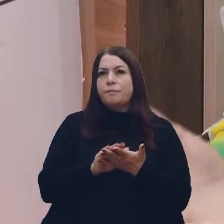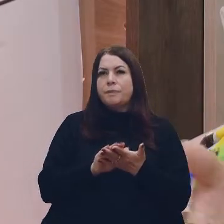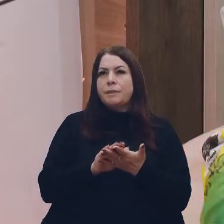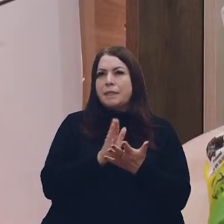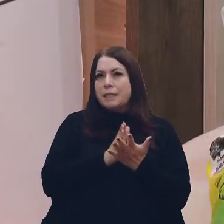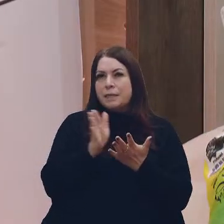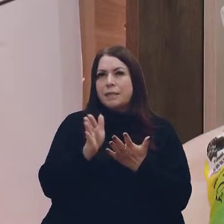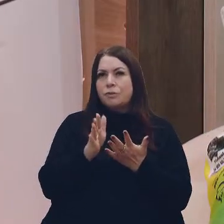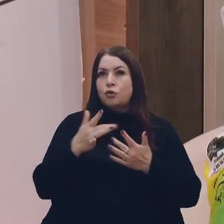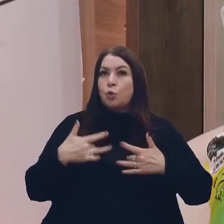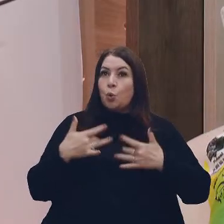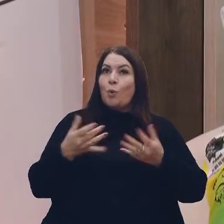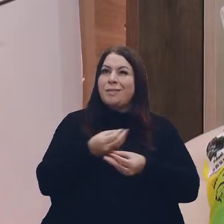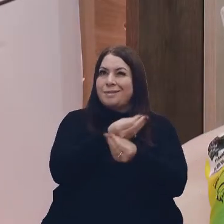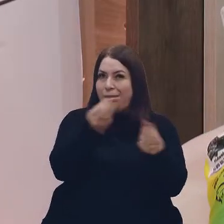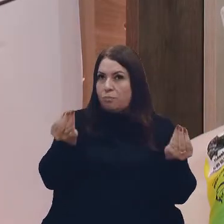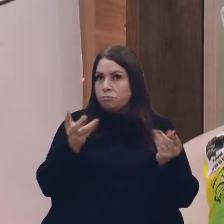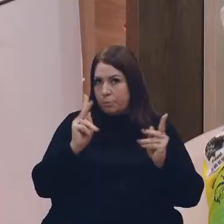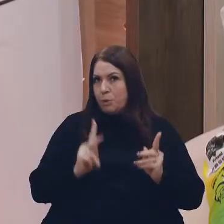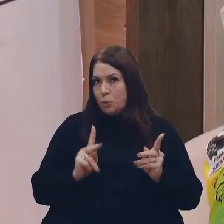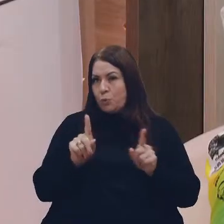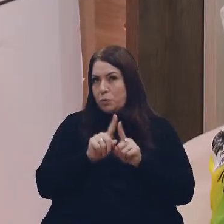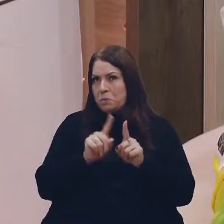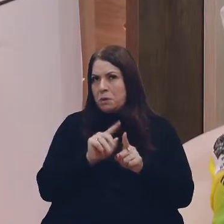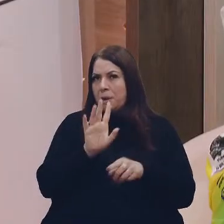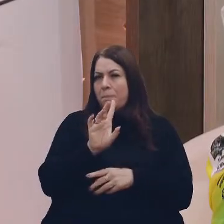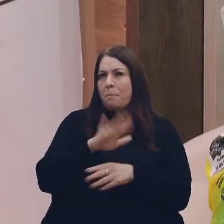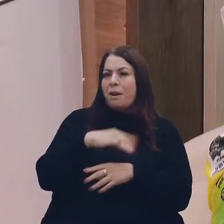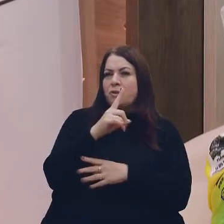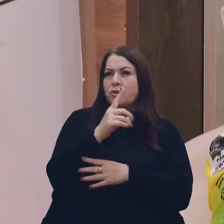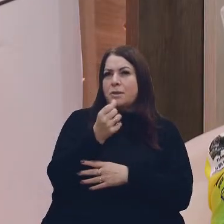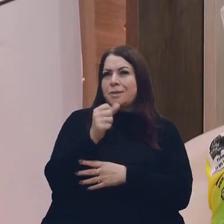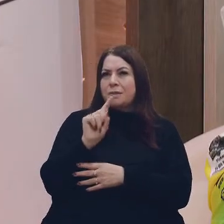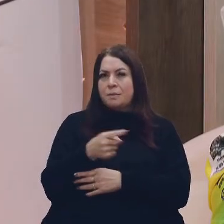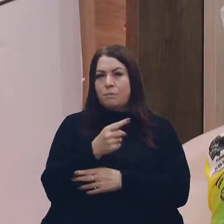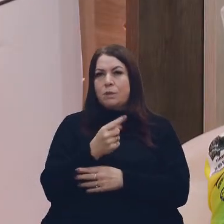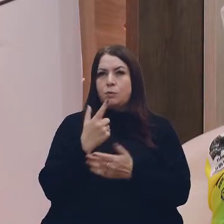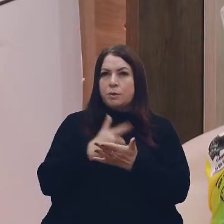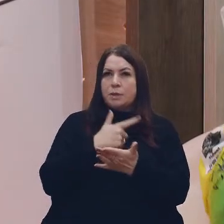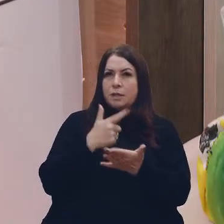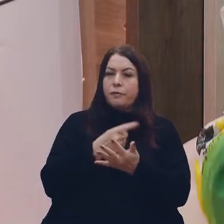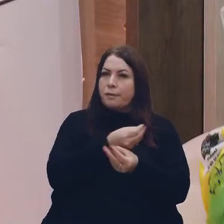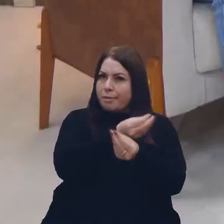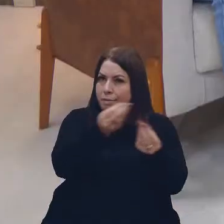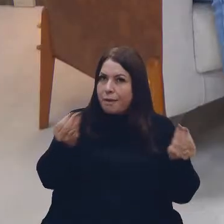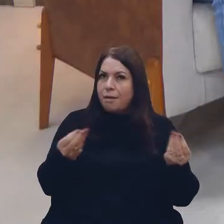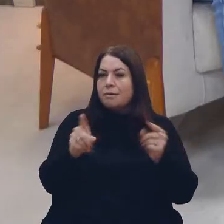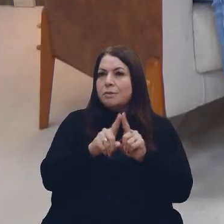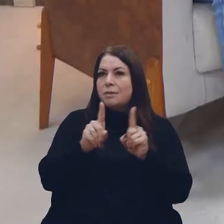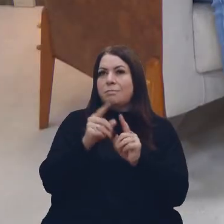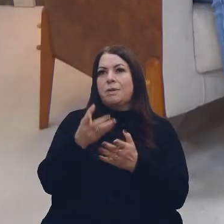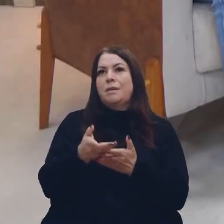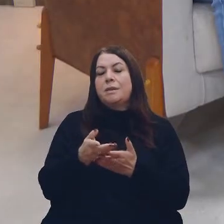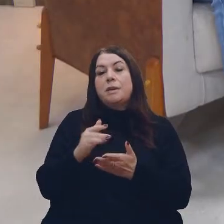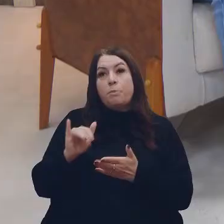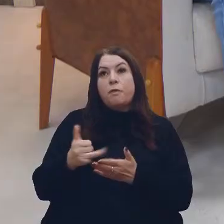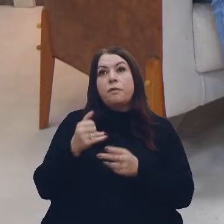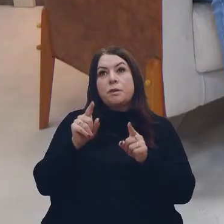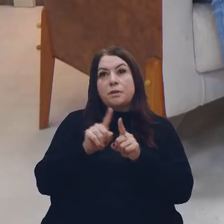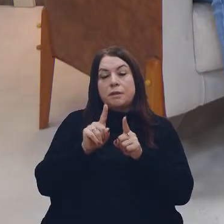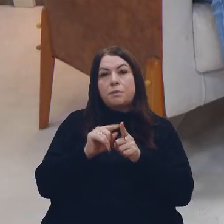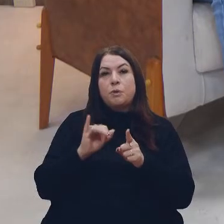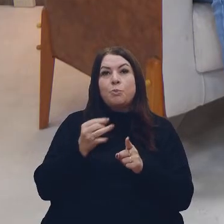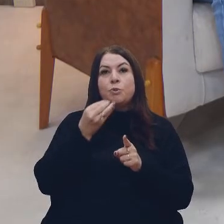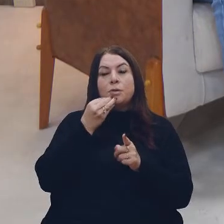nessa linha de doação, né? Então, são mais de 16.000 livros doados aí através do... E aproveitar